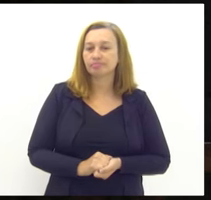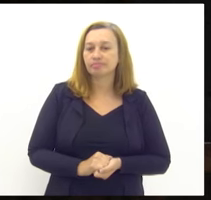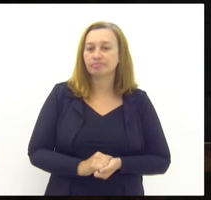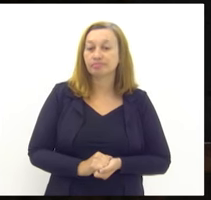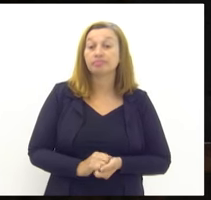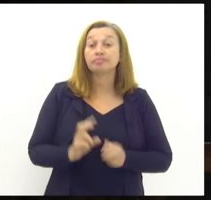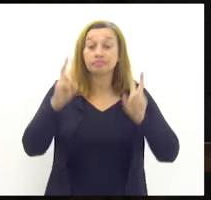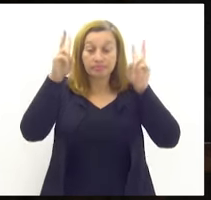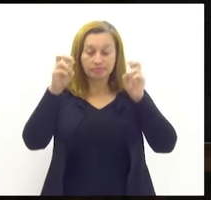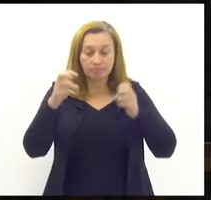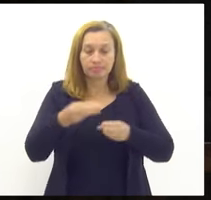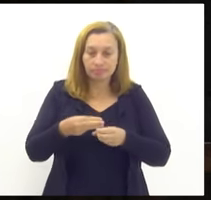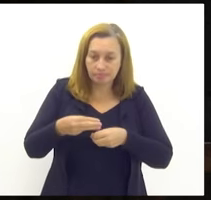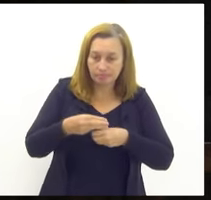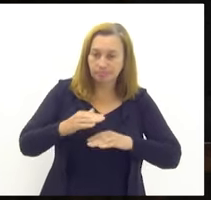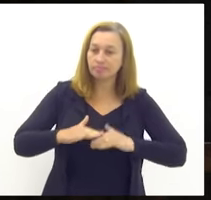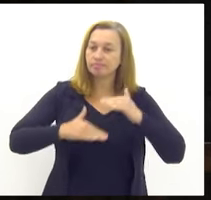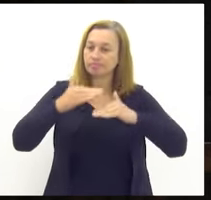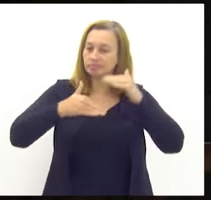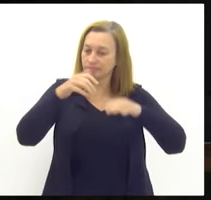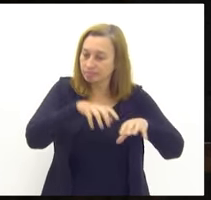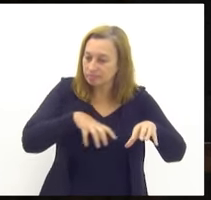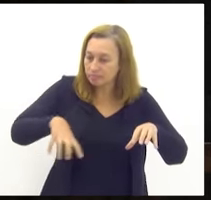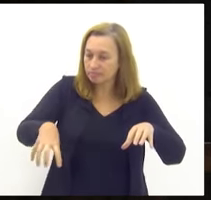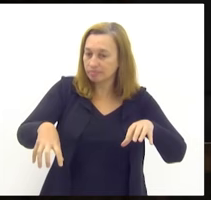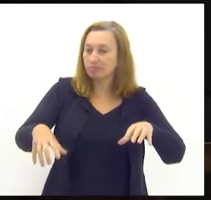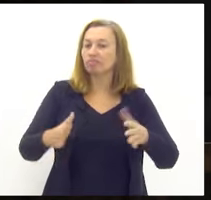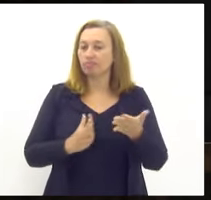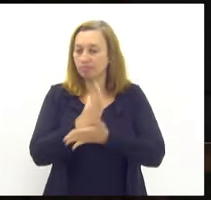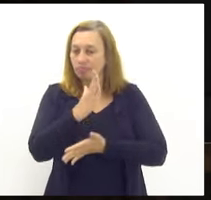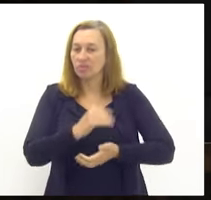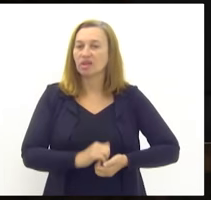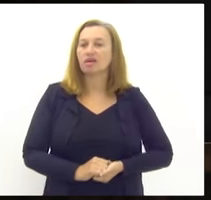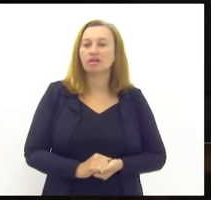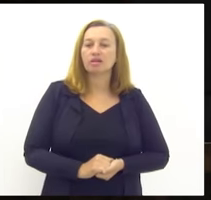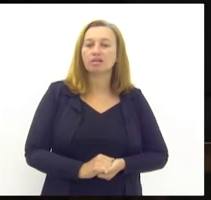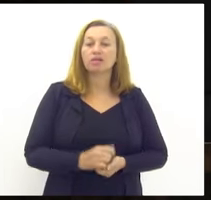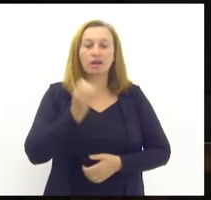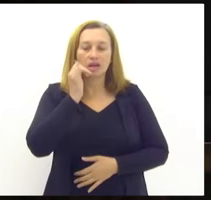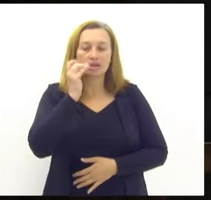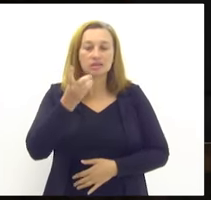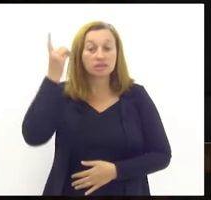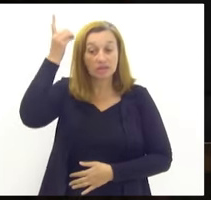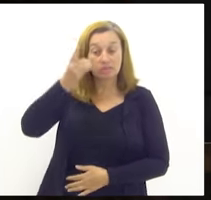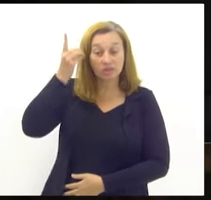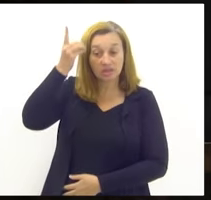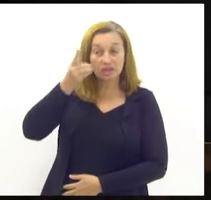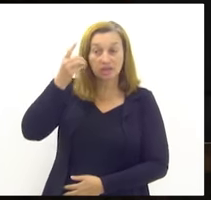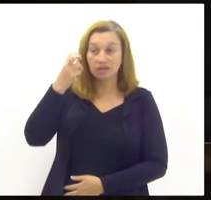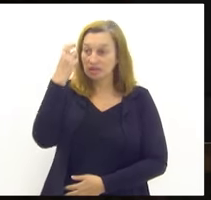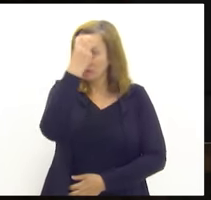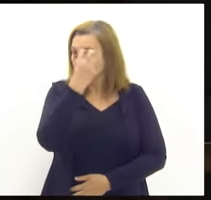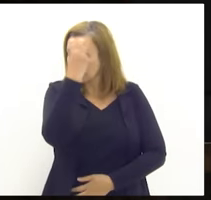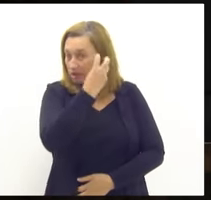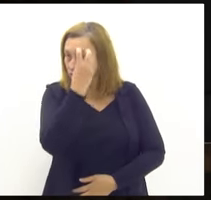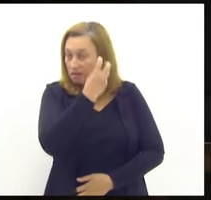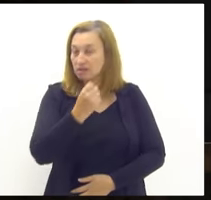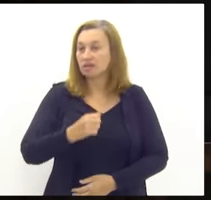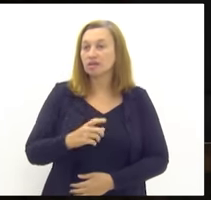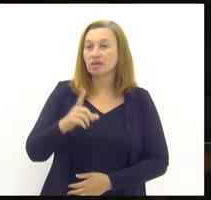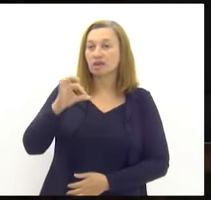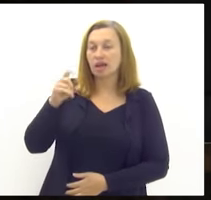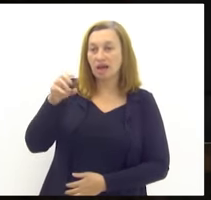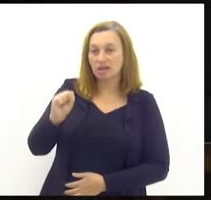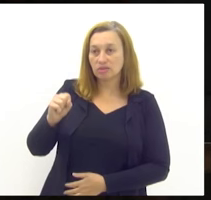de assuntos municipais e desenvolvimento Regional favorável relatores deputados Verônica Lima Verônica Lima e